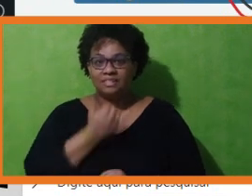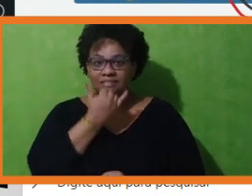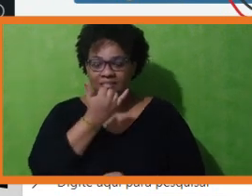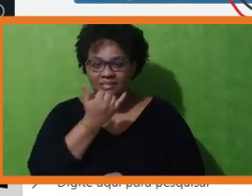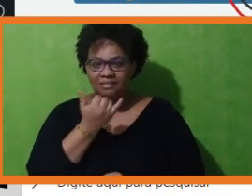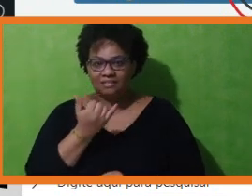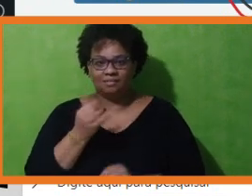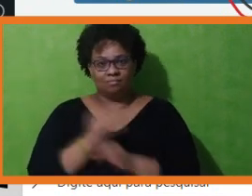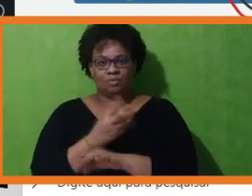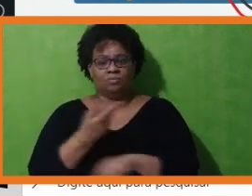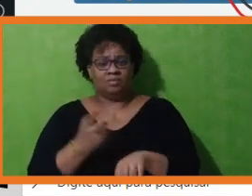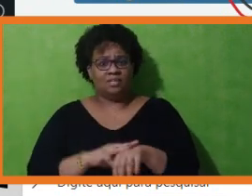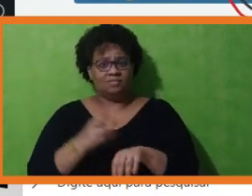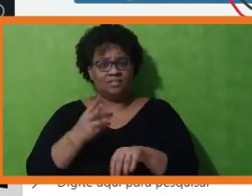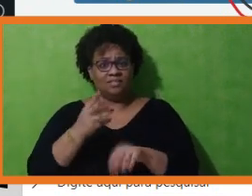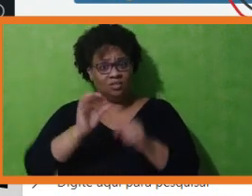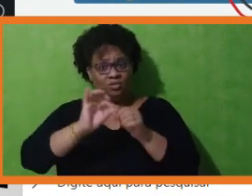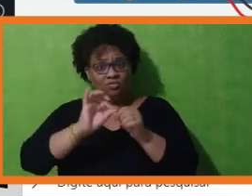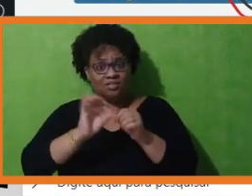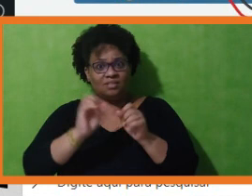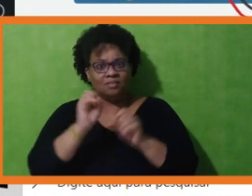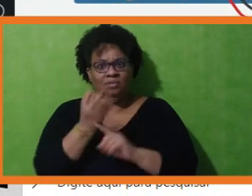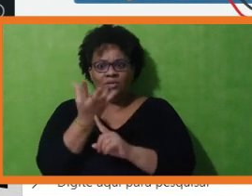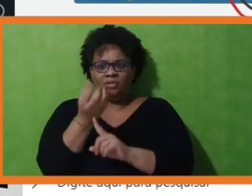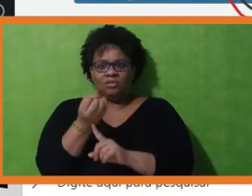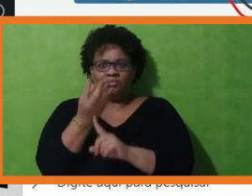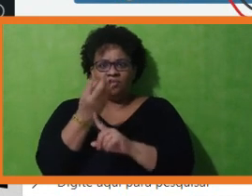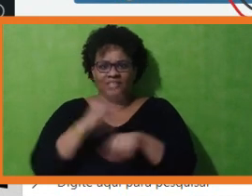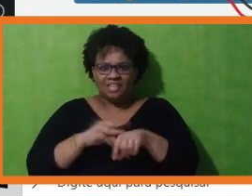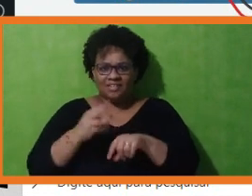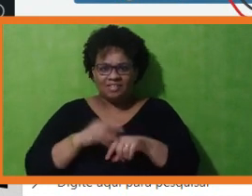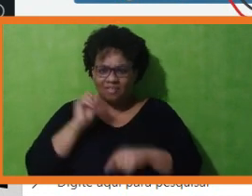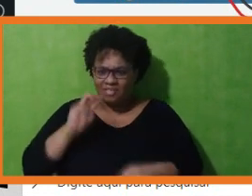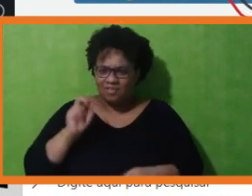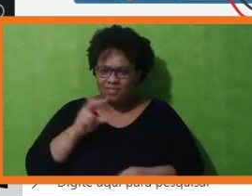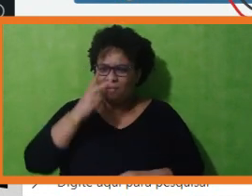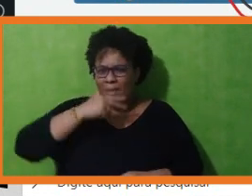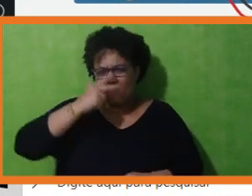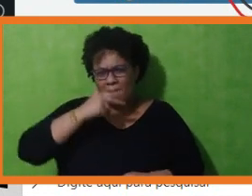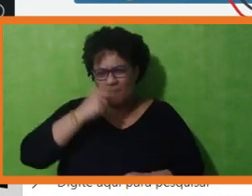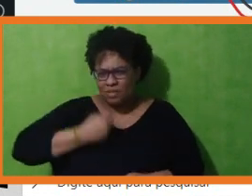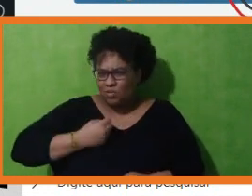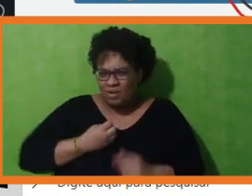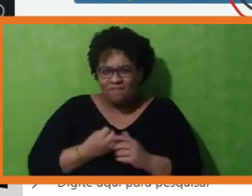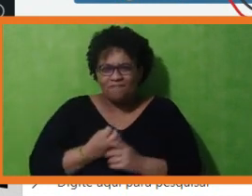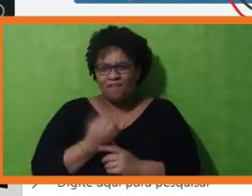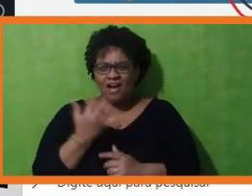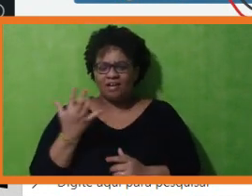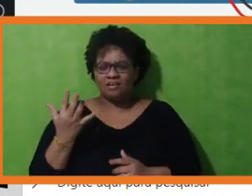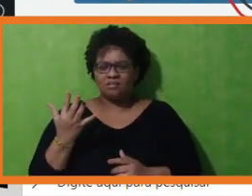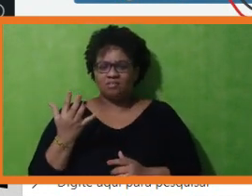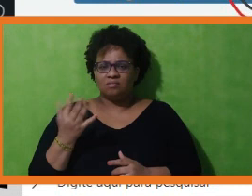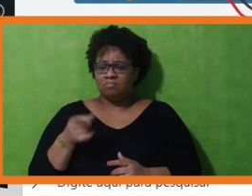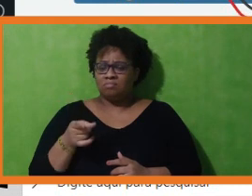Eita, foi demais. Pronto, 3 vezes. Eu fazendo isso, o LED acenderia e desligaria 3 vezes. Mas tá vendo que eu estou repetindo o mesmo código várias